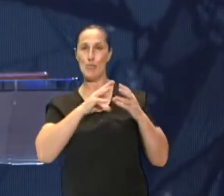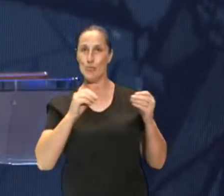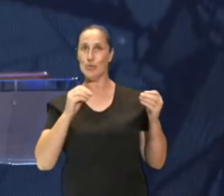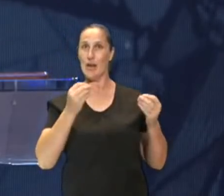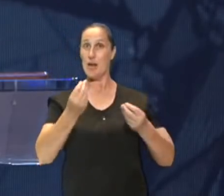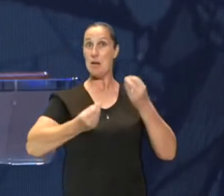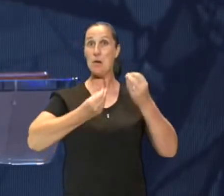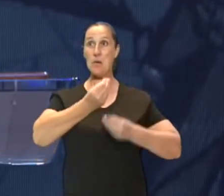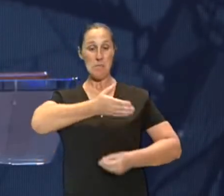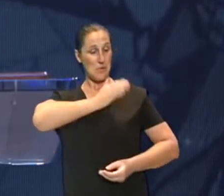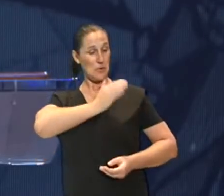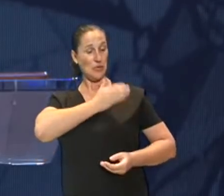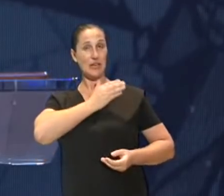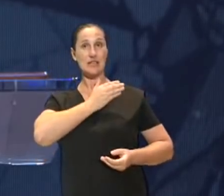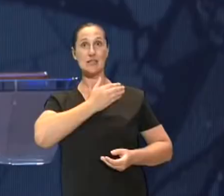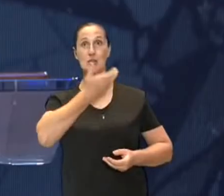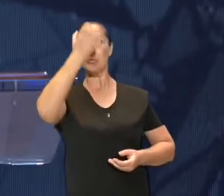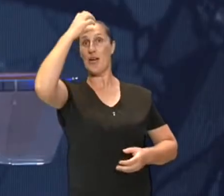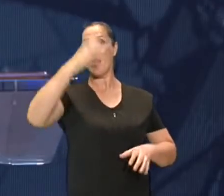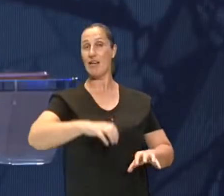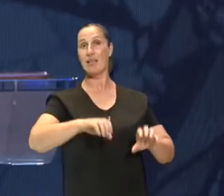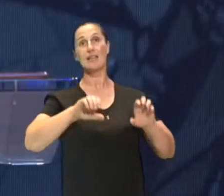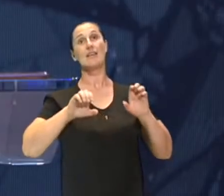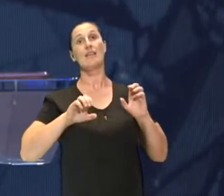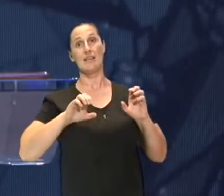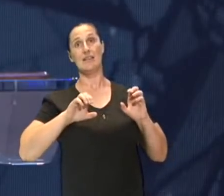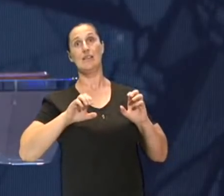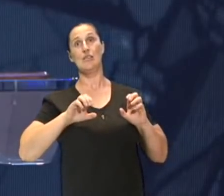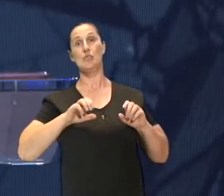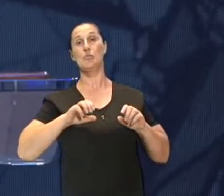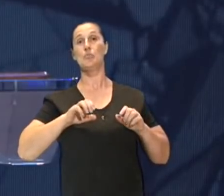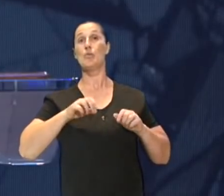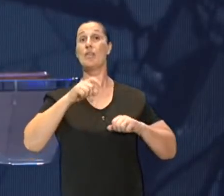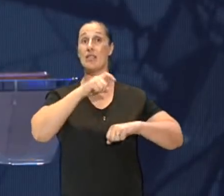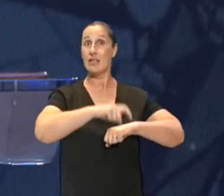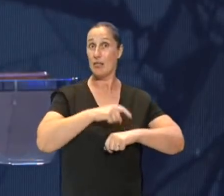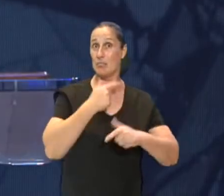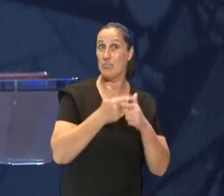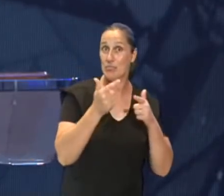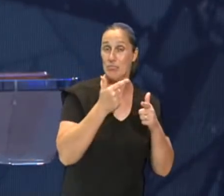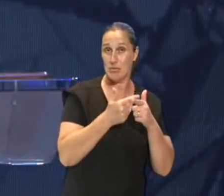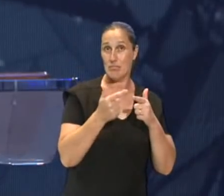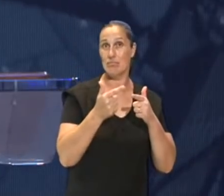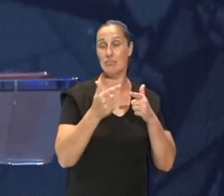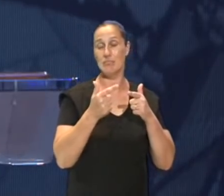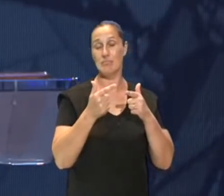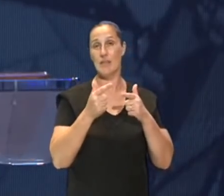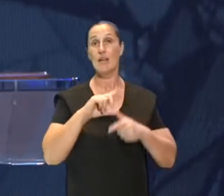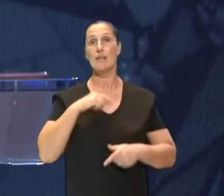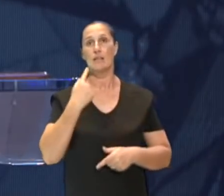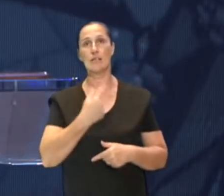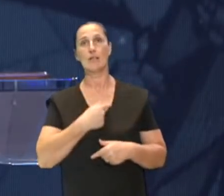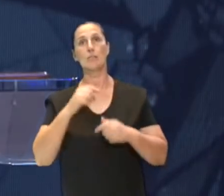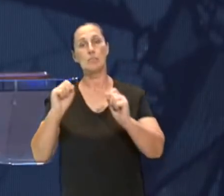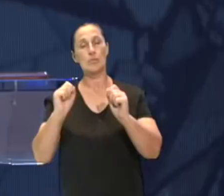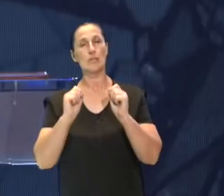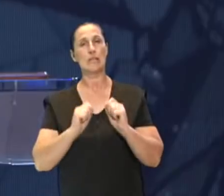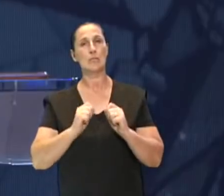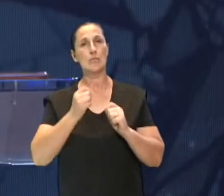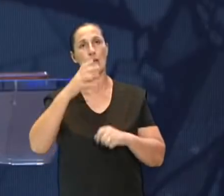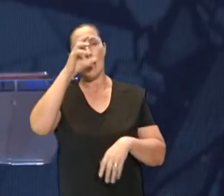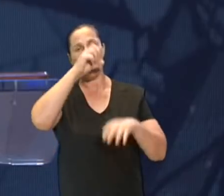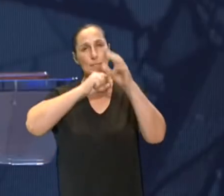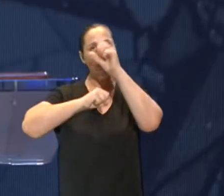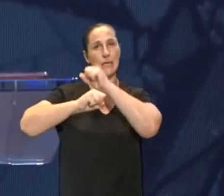como estava o coração desse homem no tempo da luta. E nós podemos aprender com